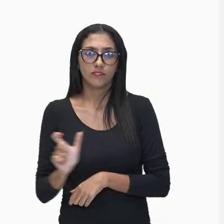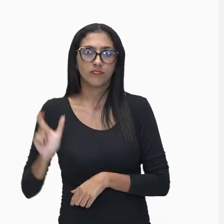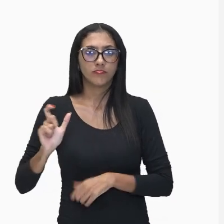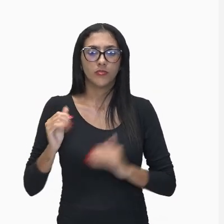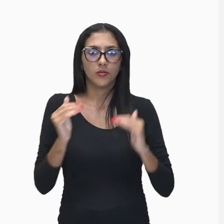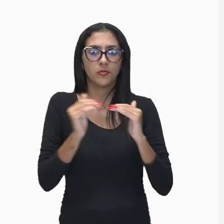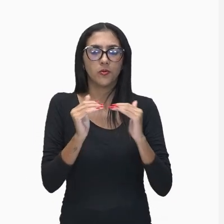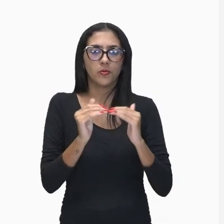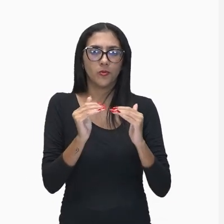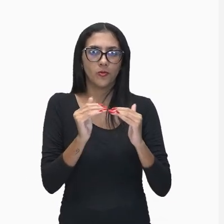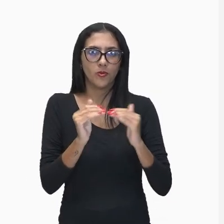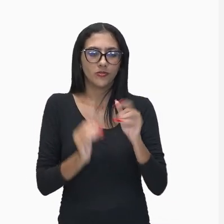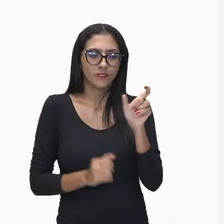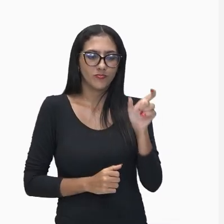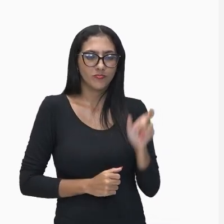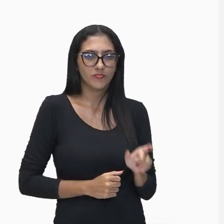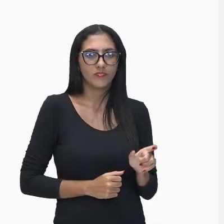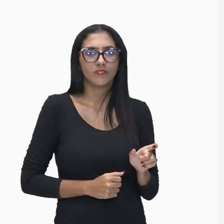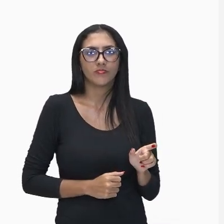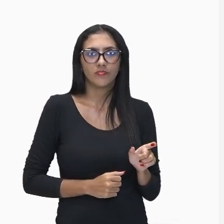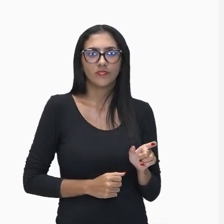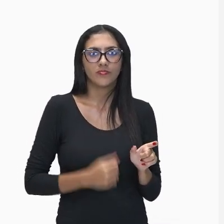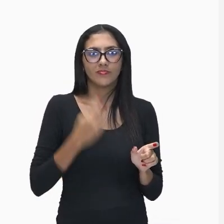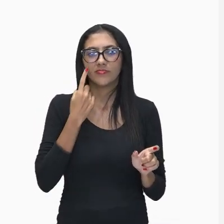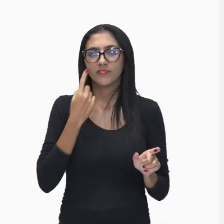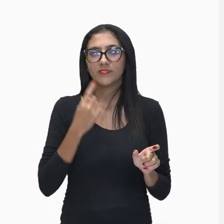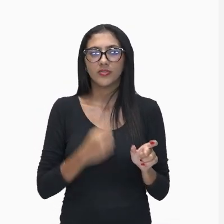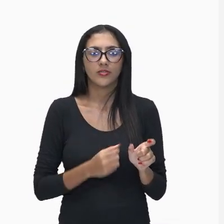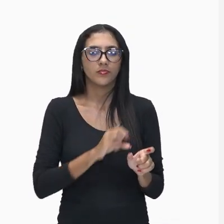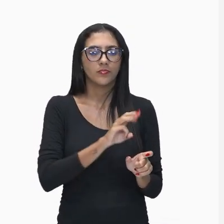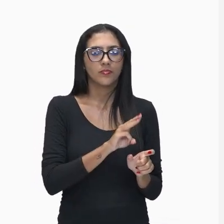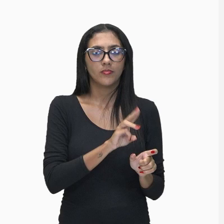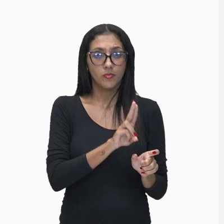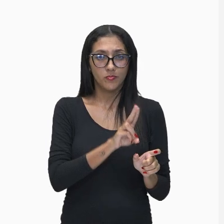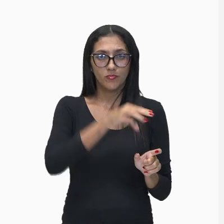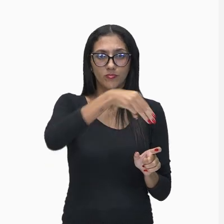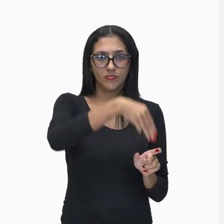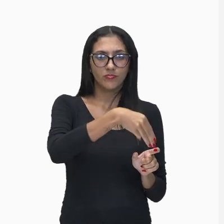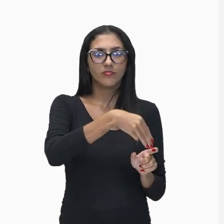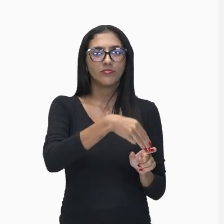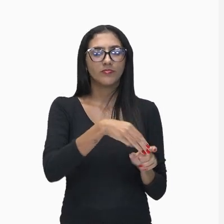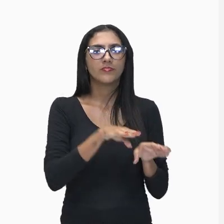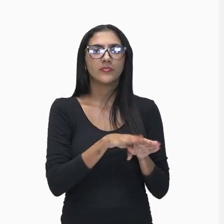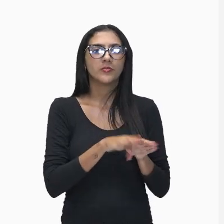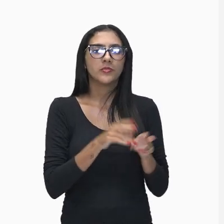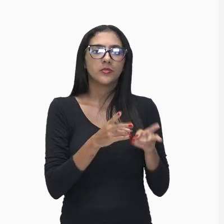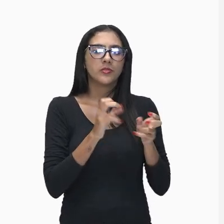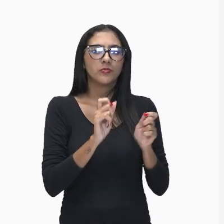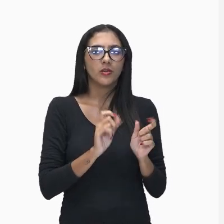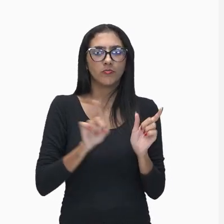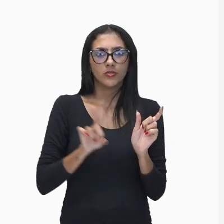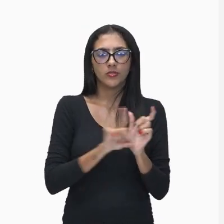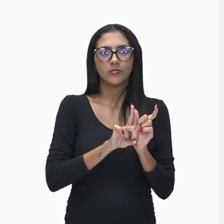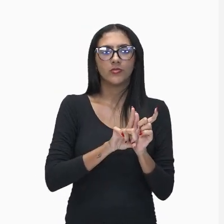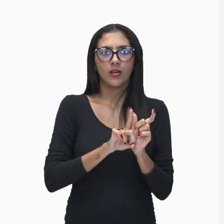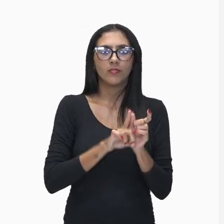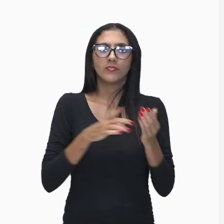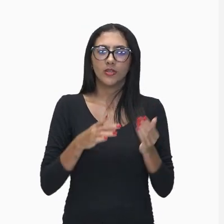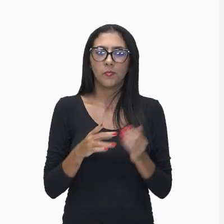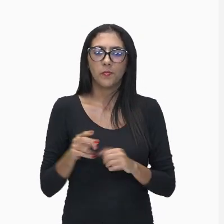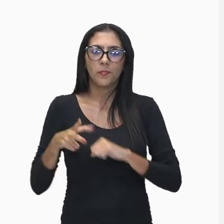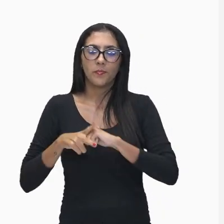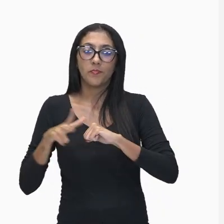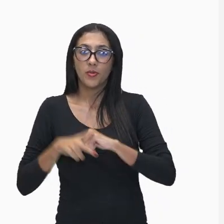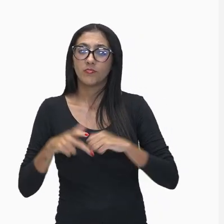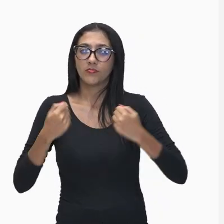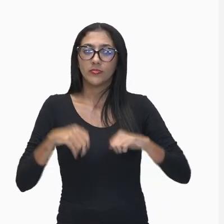numerador do sujeito da oração. Nós temos o número 1. Então, 1 indica para a gente singular, então o nosso verbo vai ficar